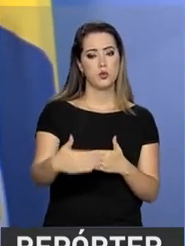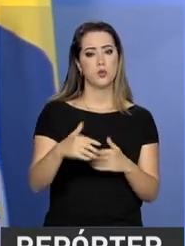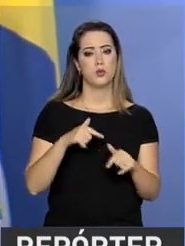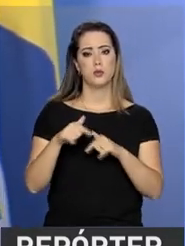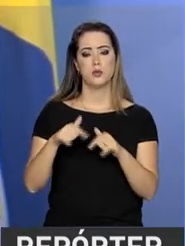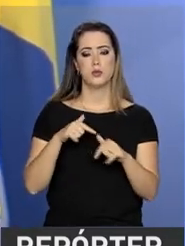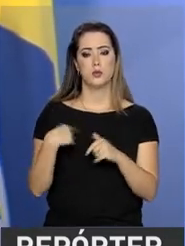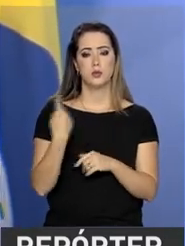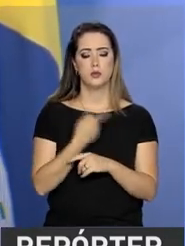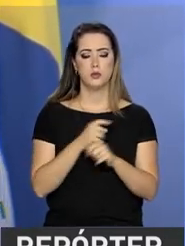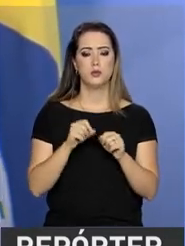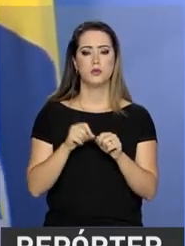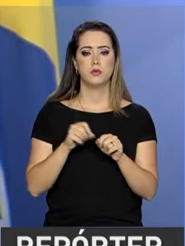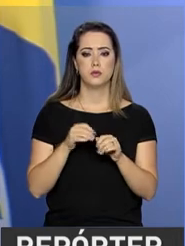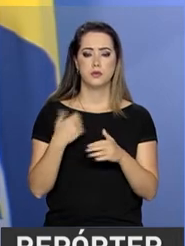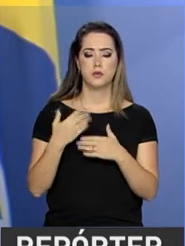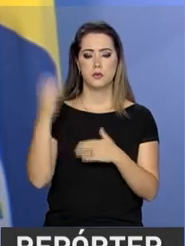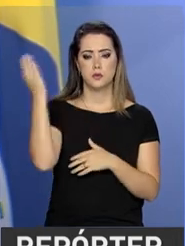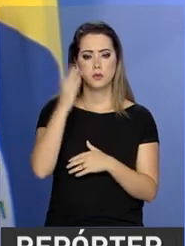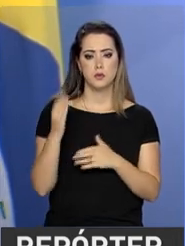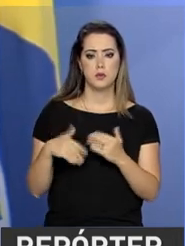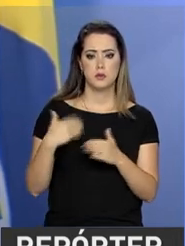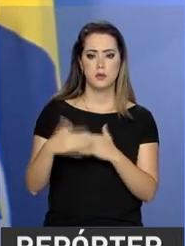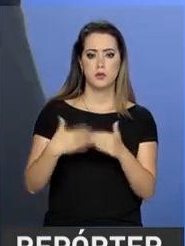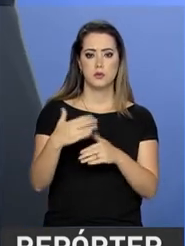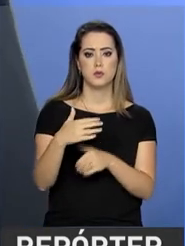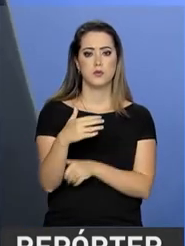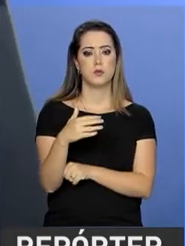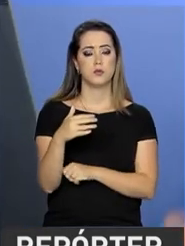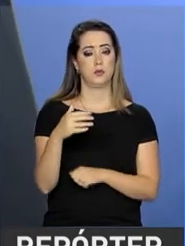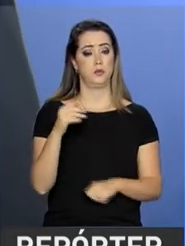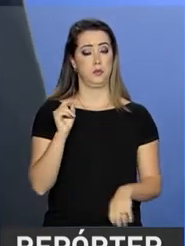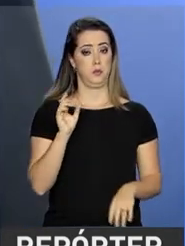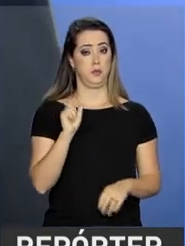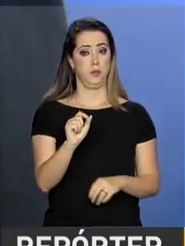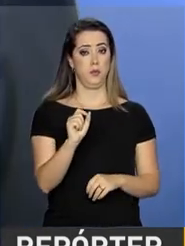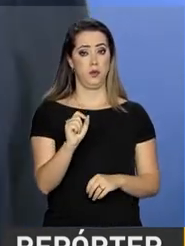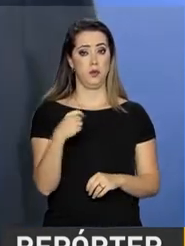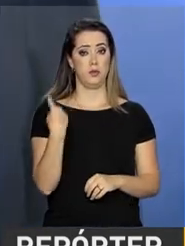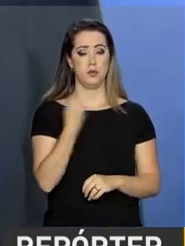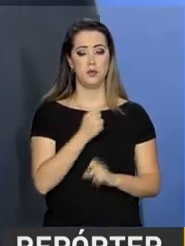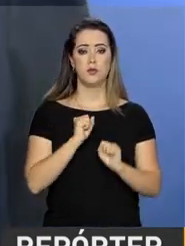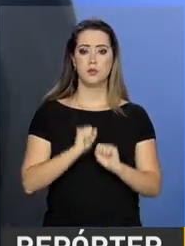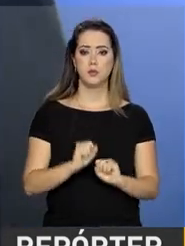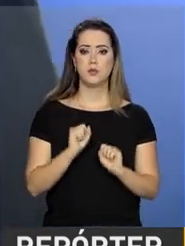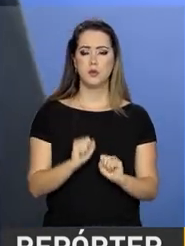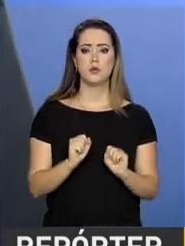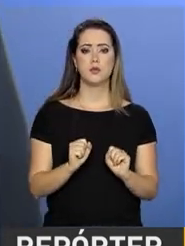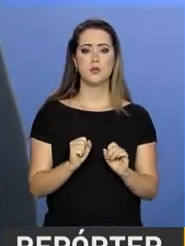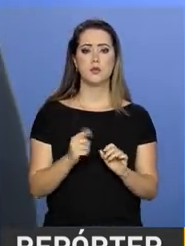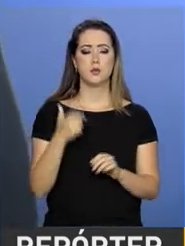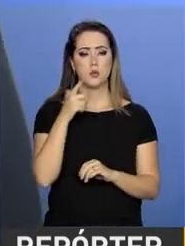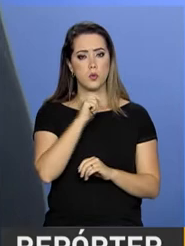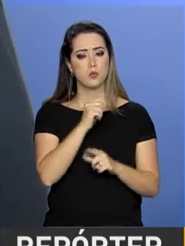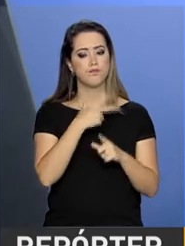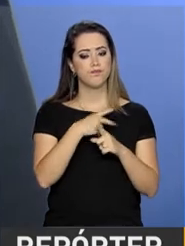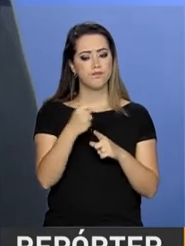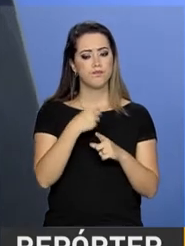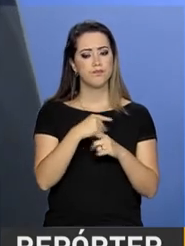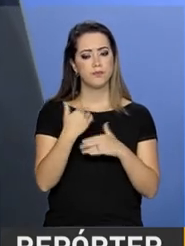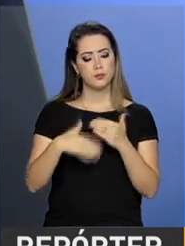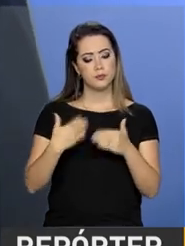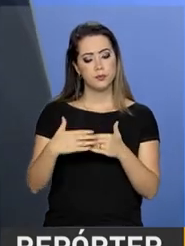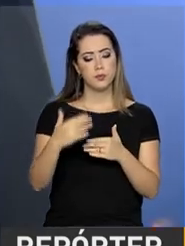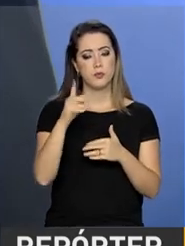que nós vamos fazer com que o brasil continue avança para que a gente preserve as conquistas que nós todos estamos hoje